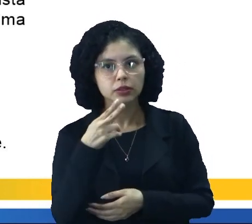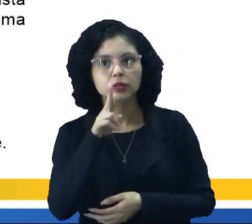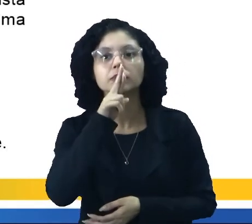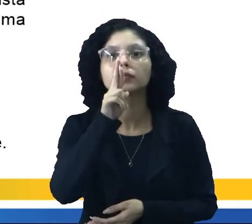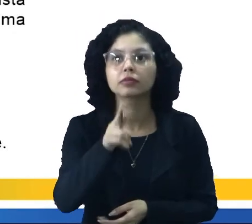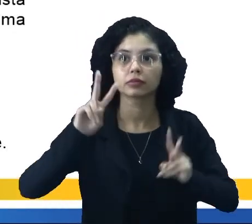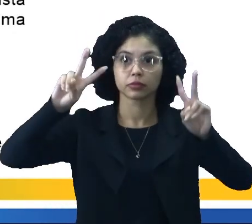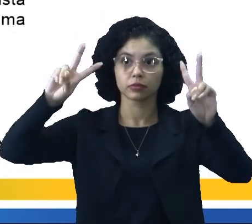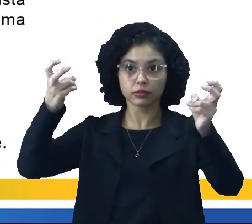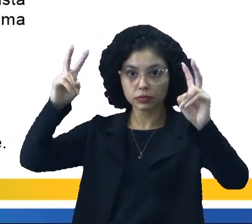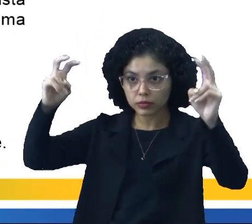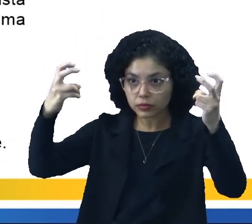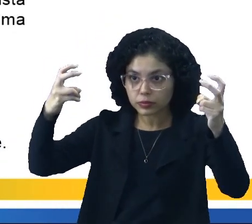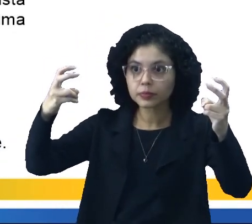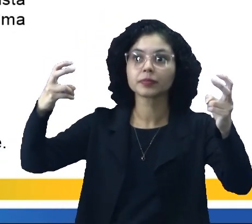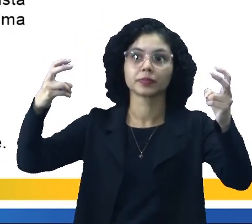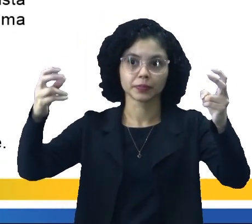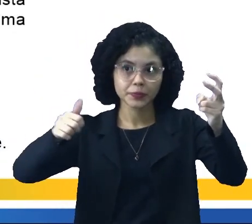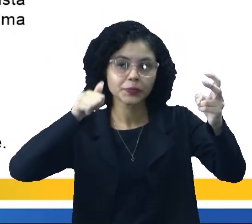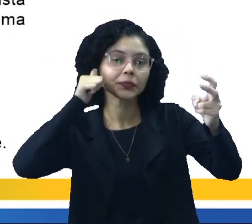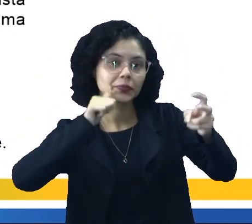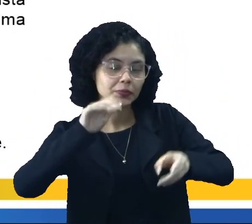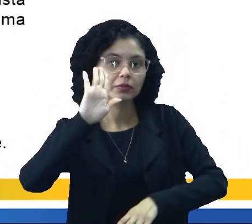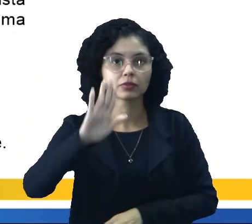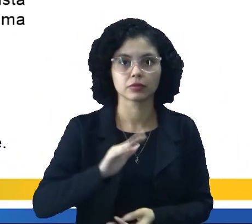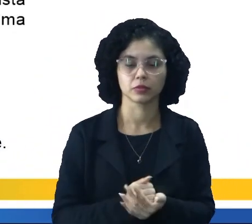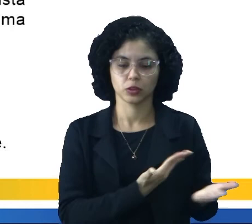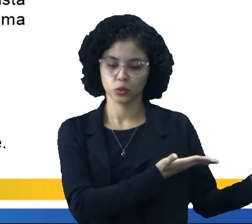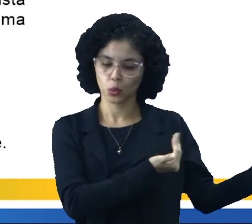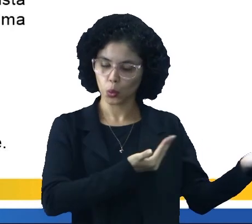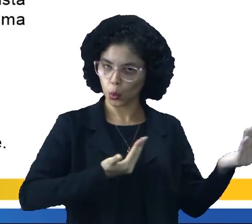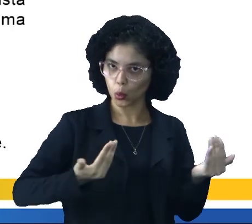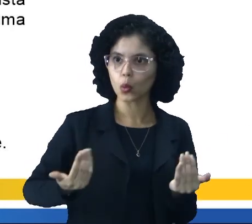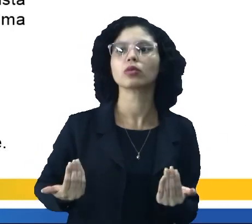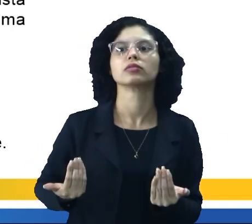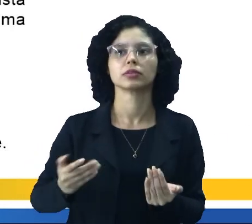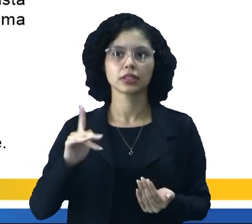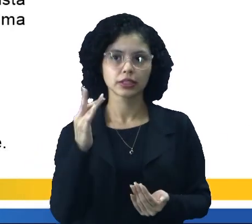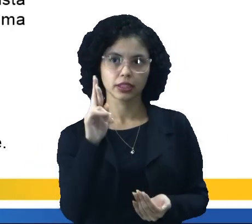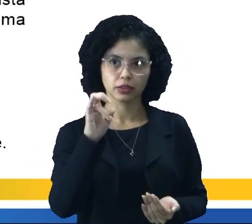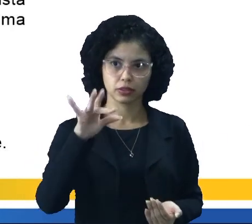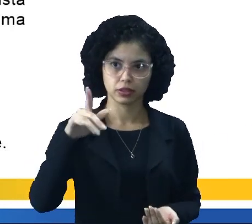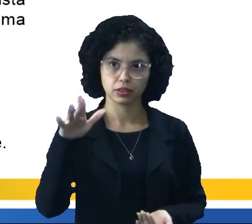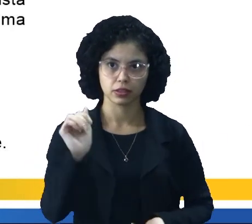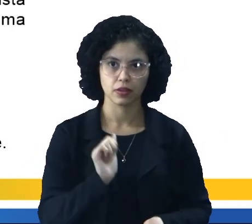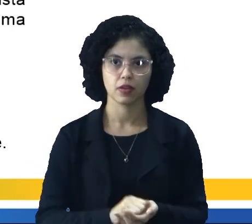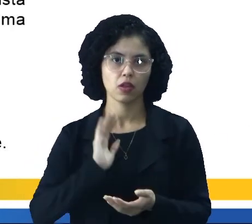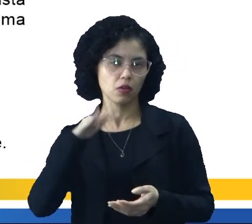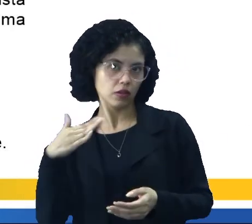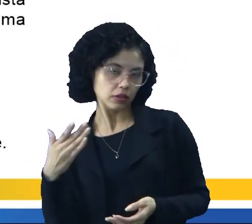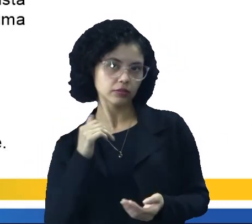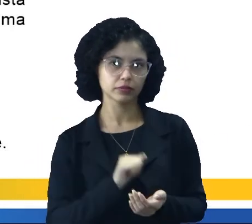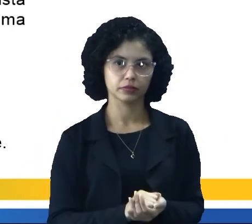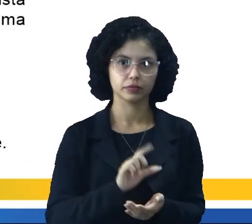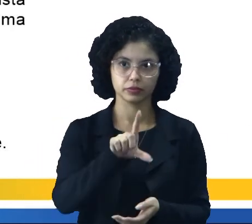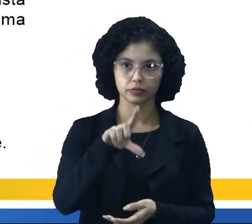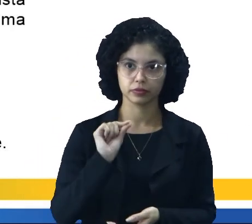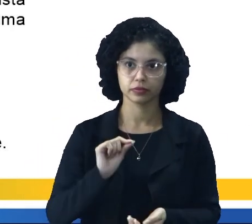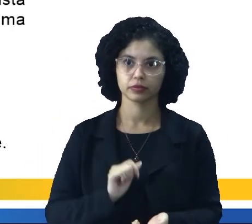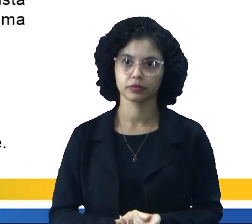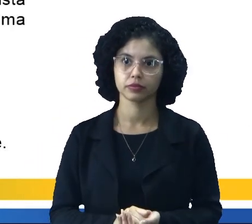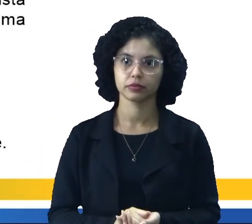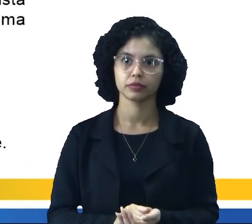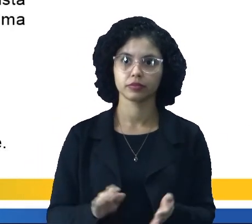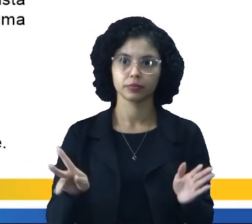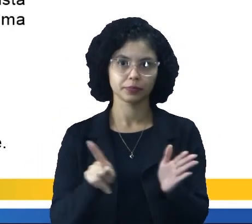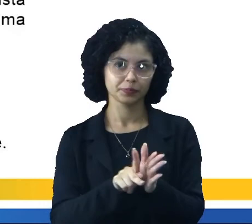tá até em parêntese, as mulheres são jovens e heterossexuais. Quando a gente vai lá para as alternativas,